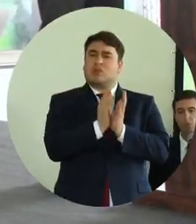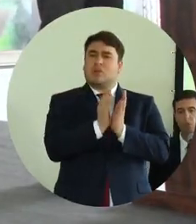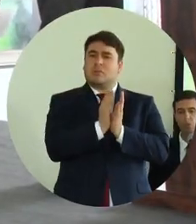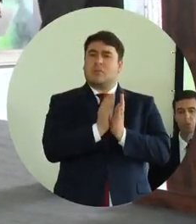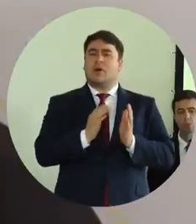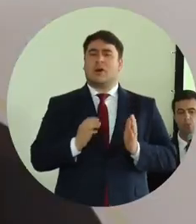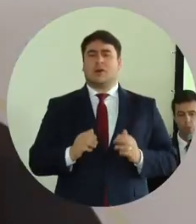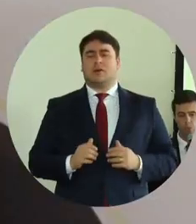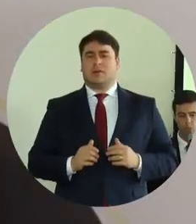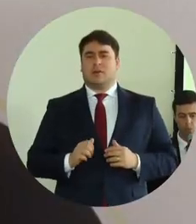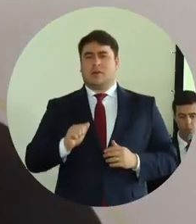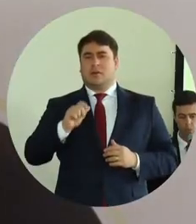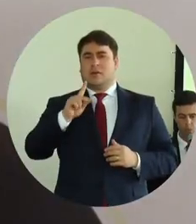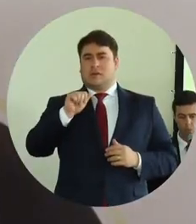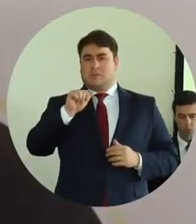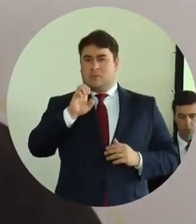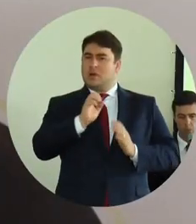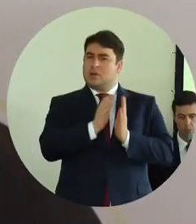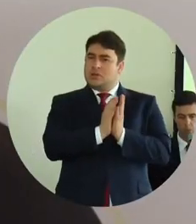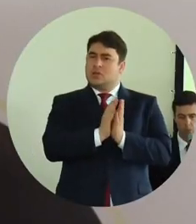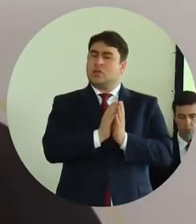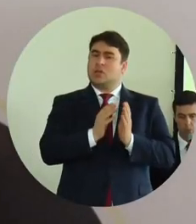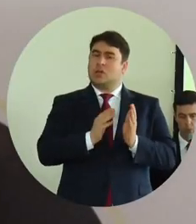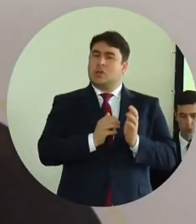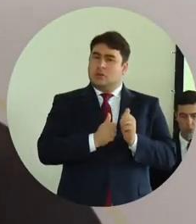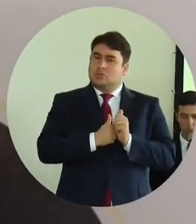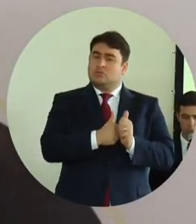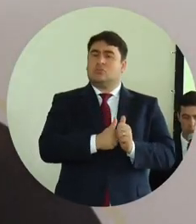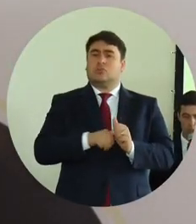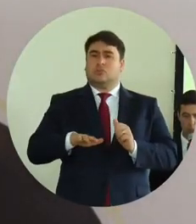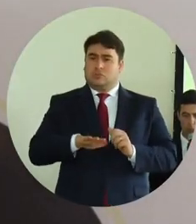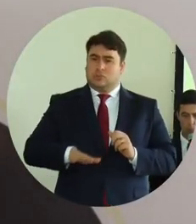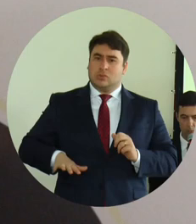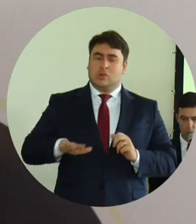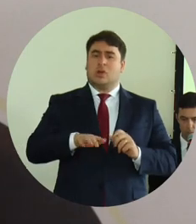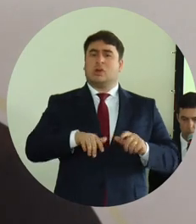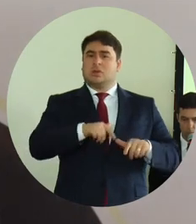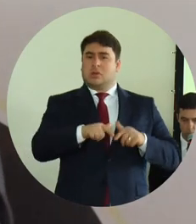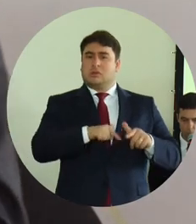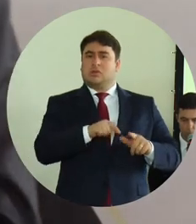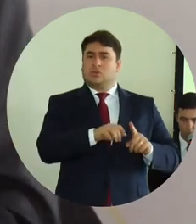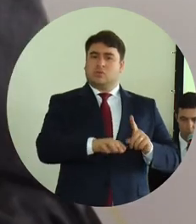especialmente, que nos aproxima da sociedade civil organizada,